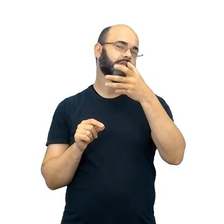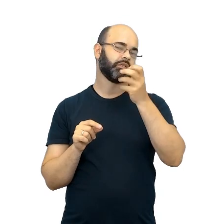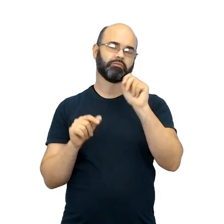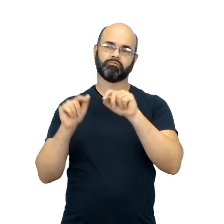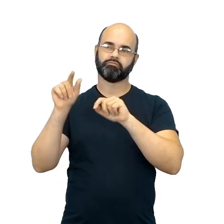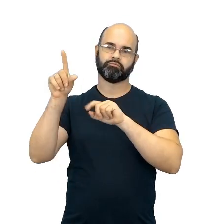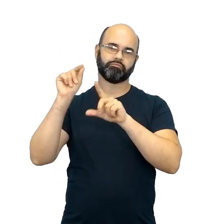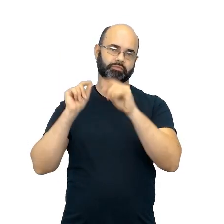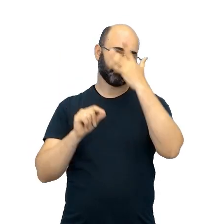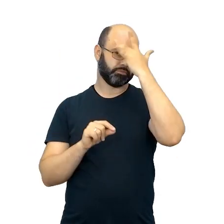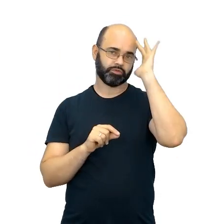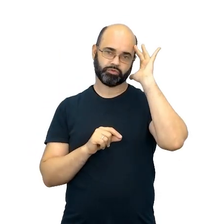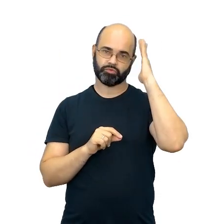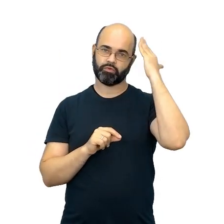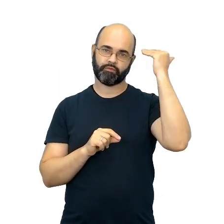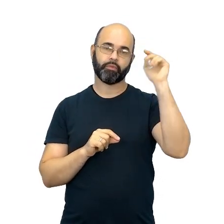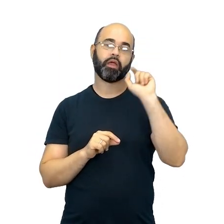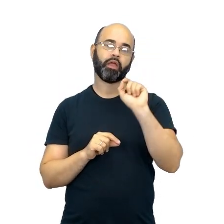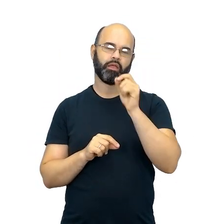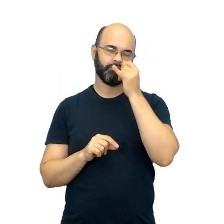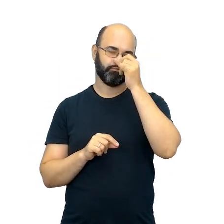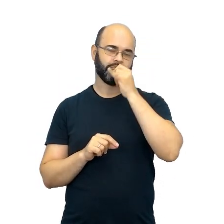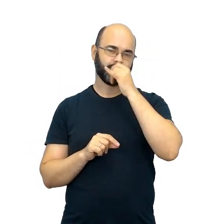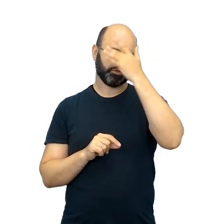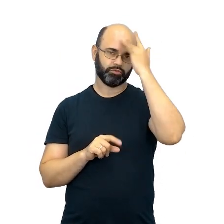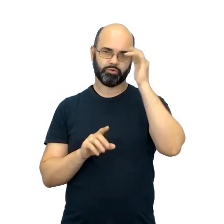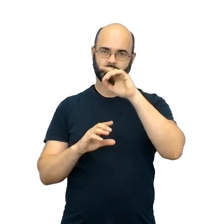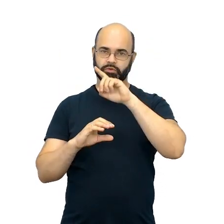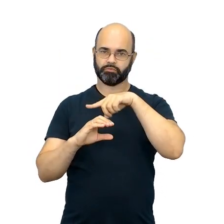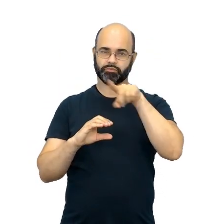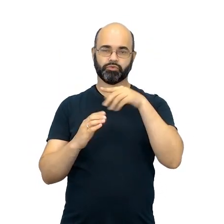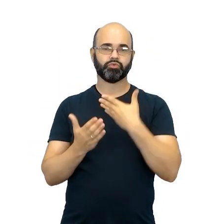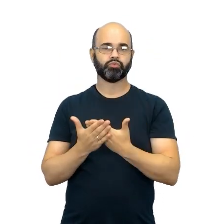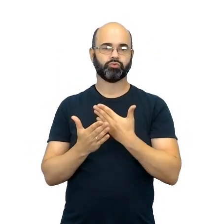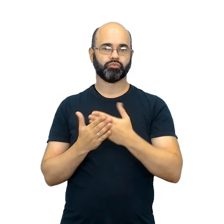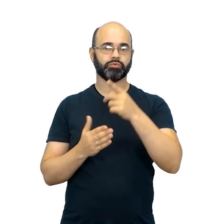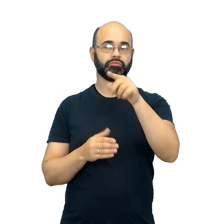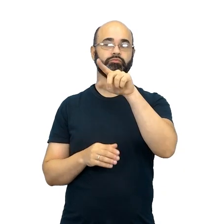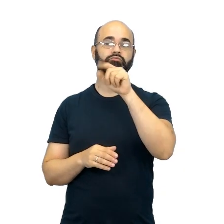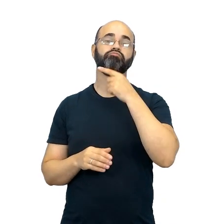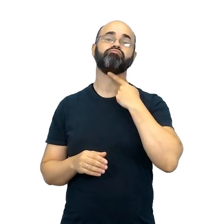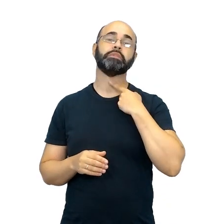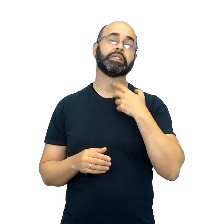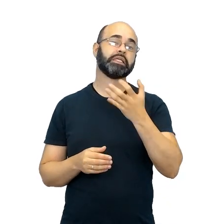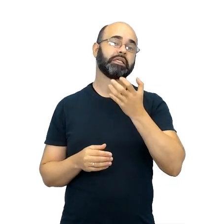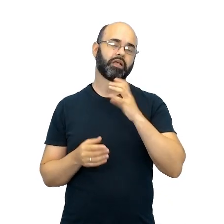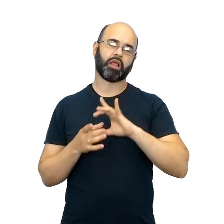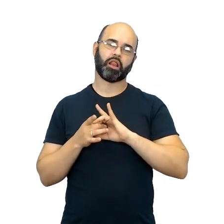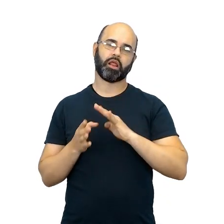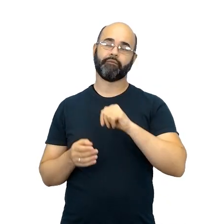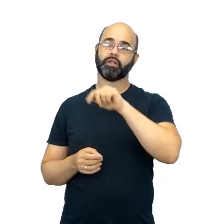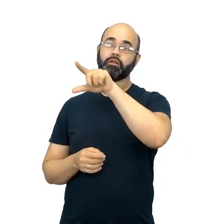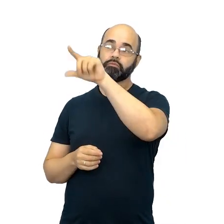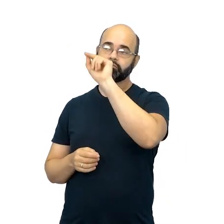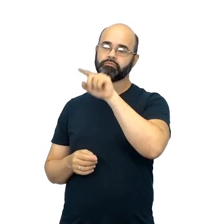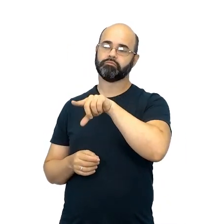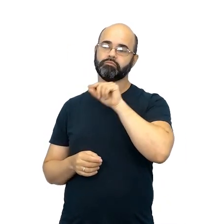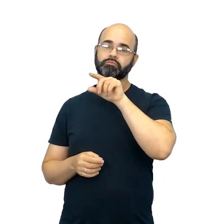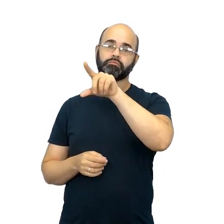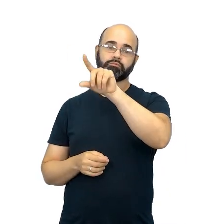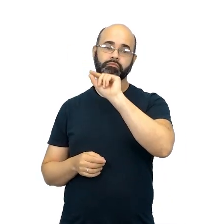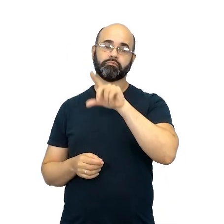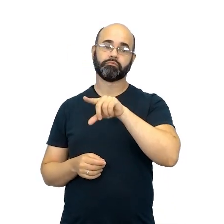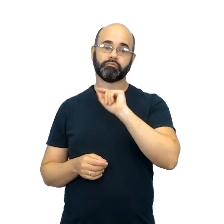sugiro, para esse momento de trabalho, né, pegar lá os filósofos gregos, o Gilbert, o Coulomb, o Ørsted,